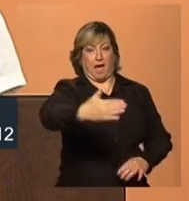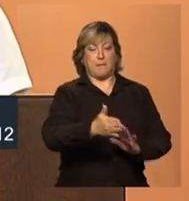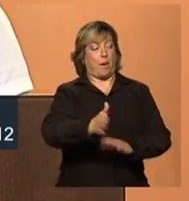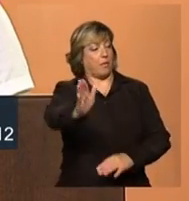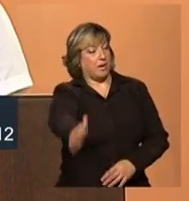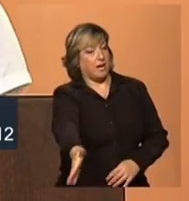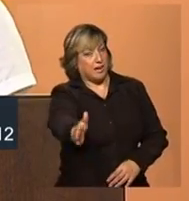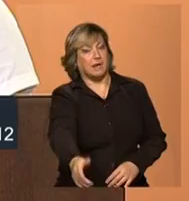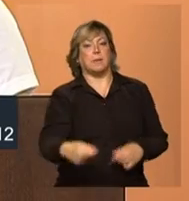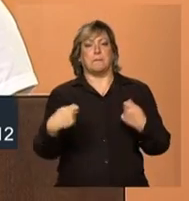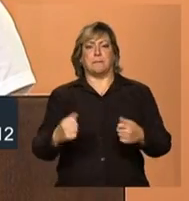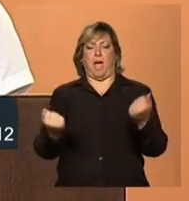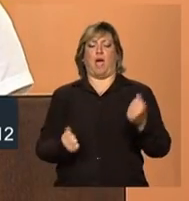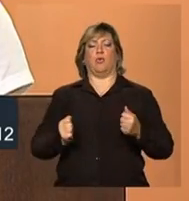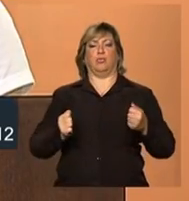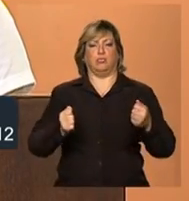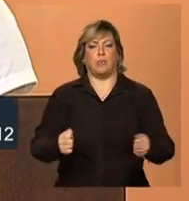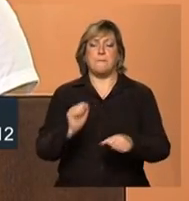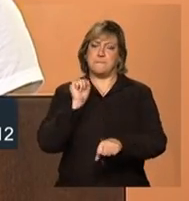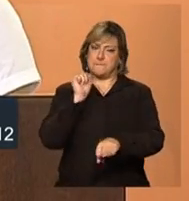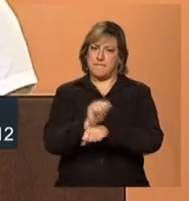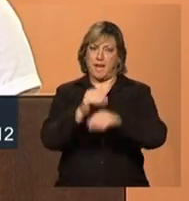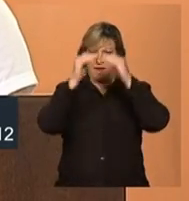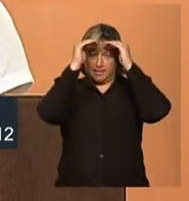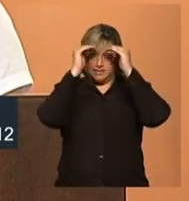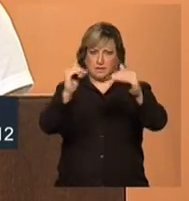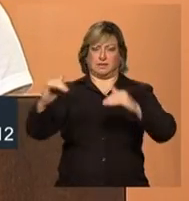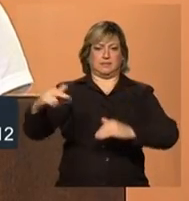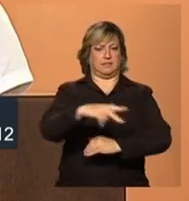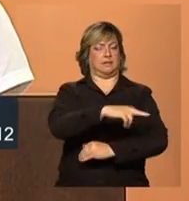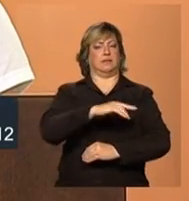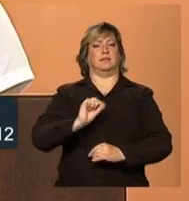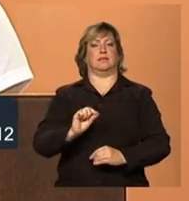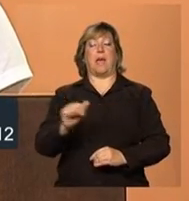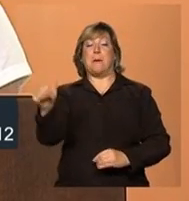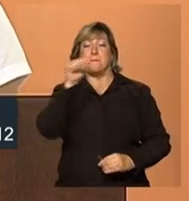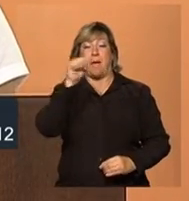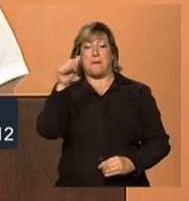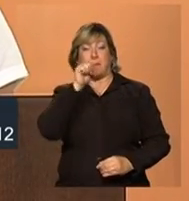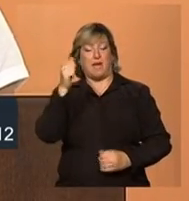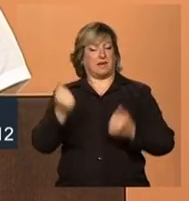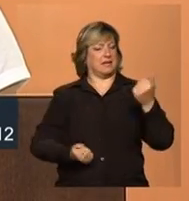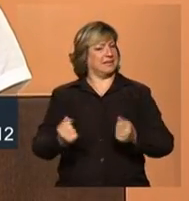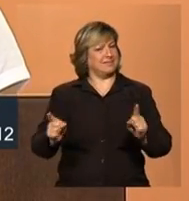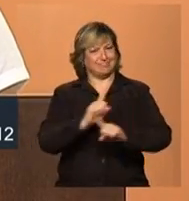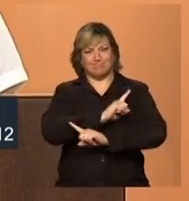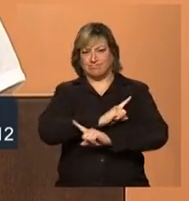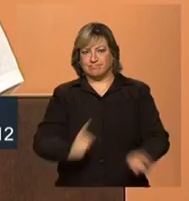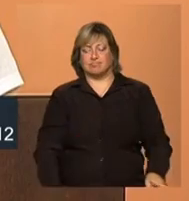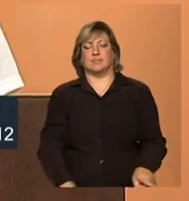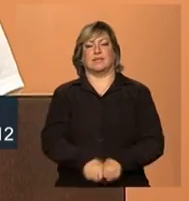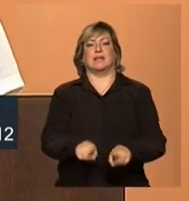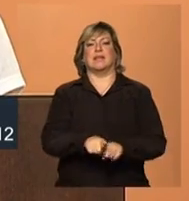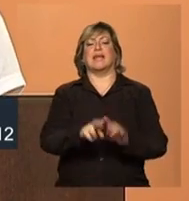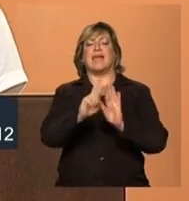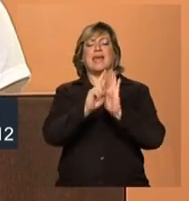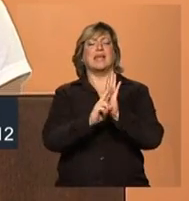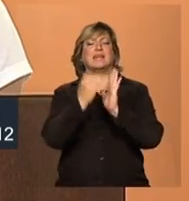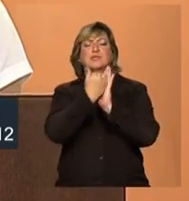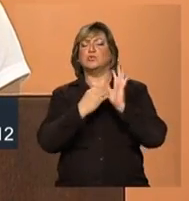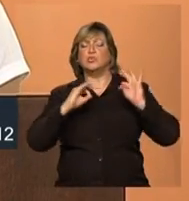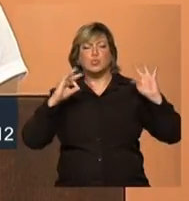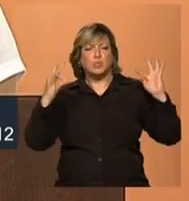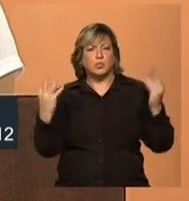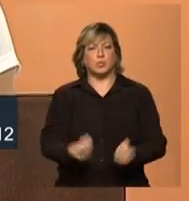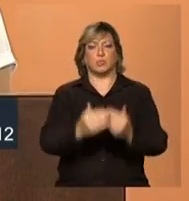de respeitar o limite de velocidade, não dirigir após beber, respeitar, enfim, as regras do trânsito. Que